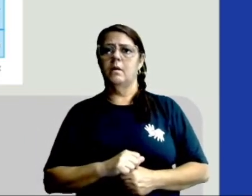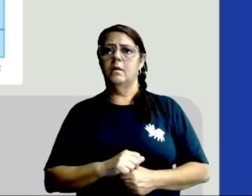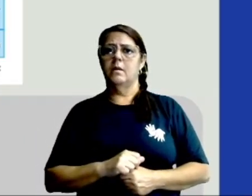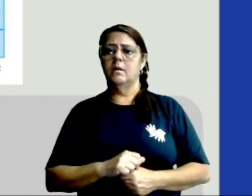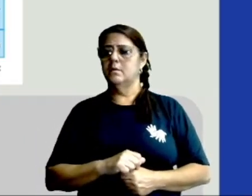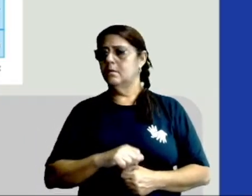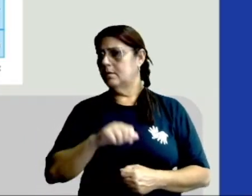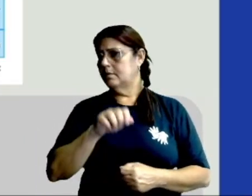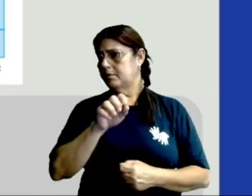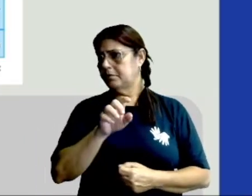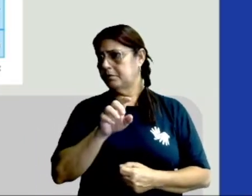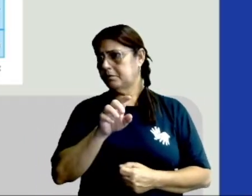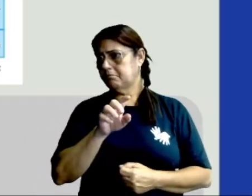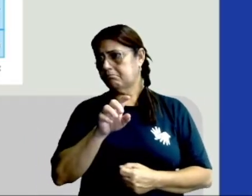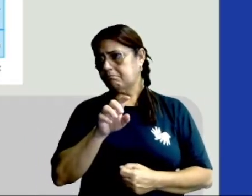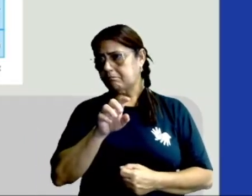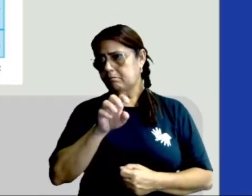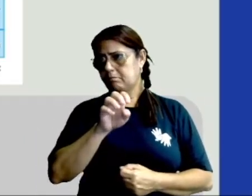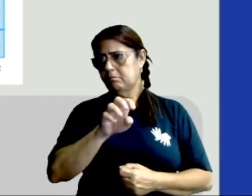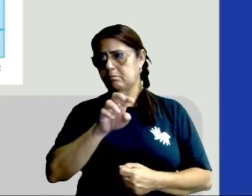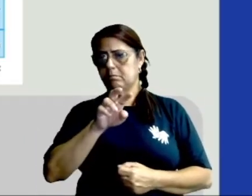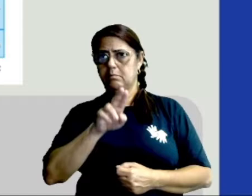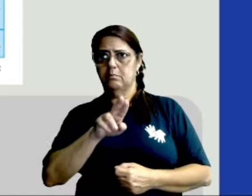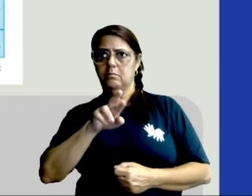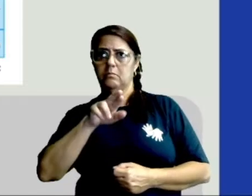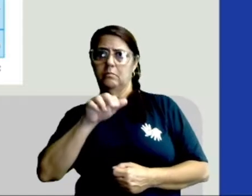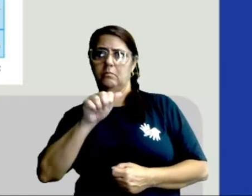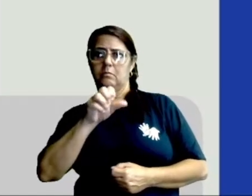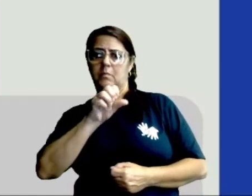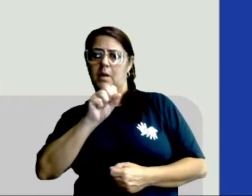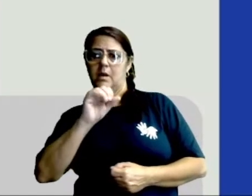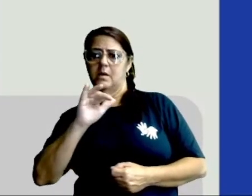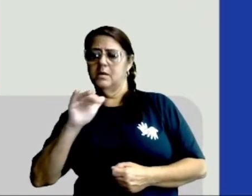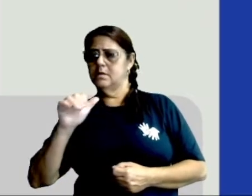né, onde estão o continente europeu e a Ásia.